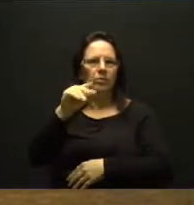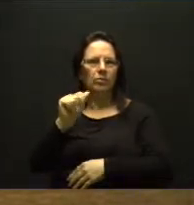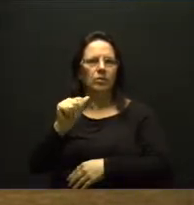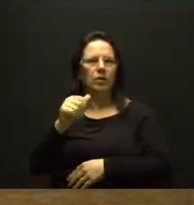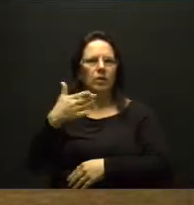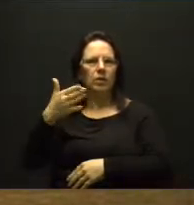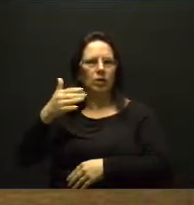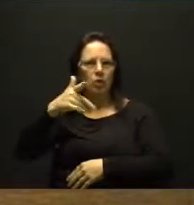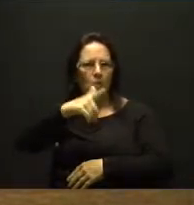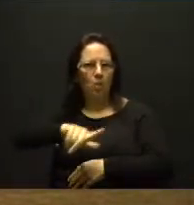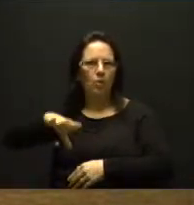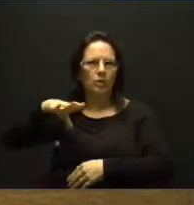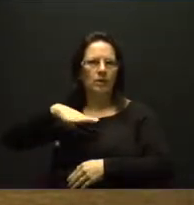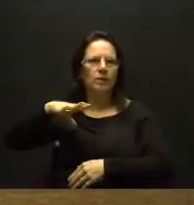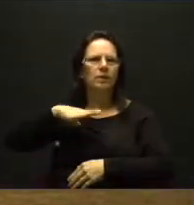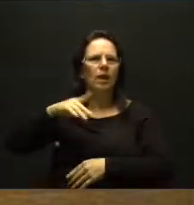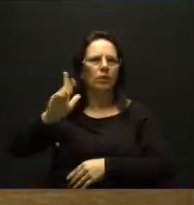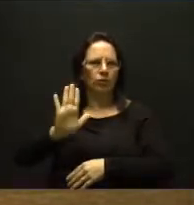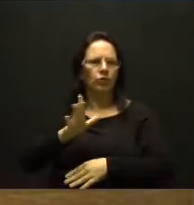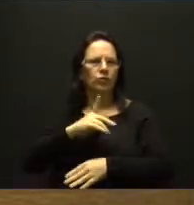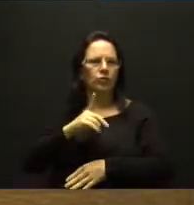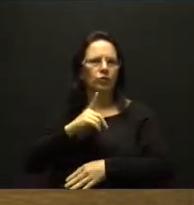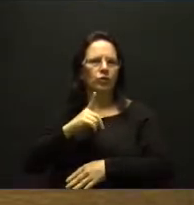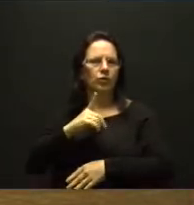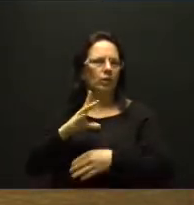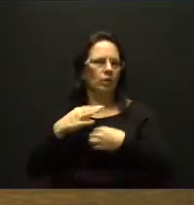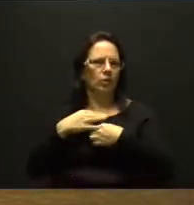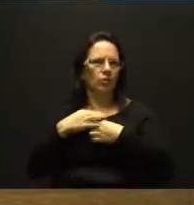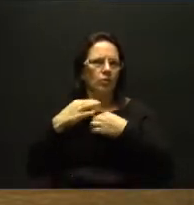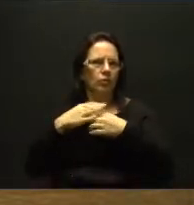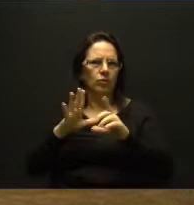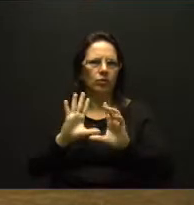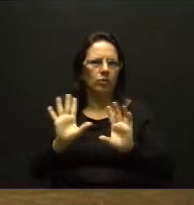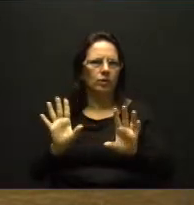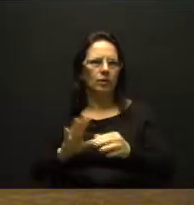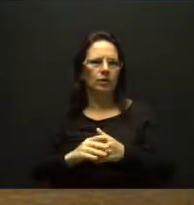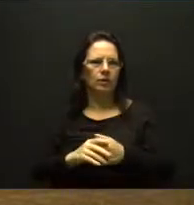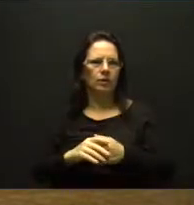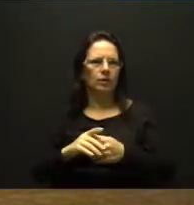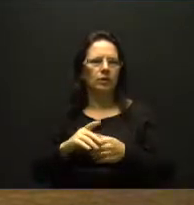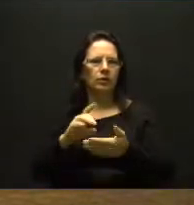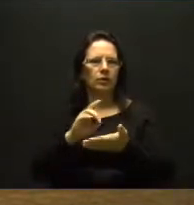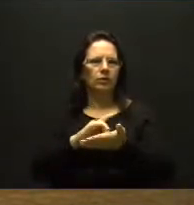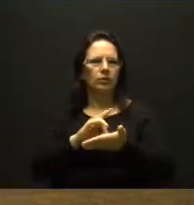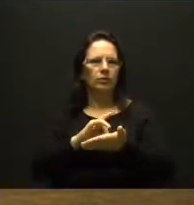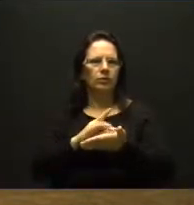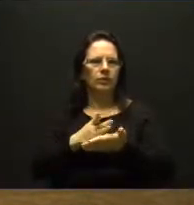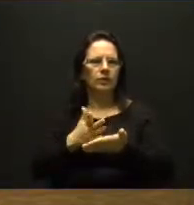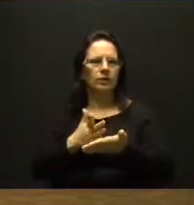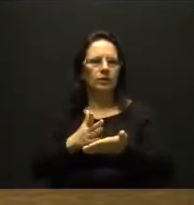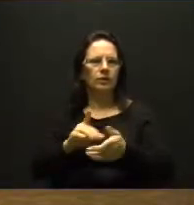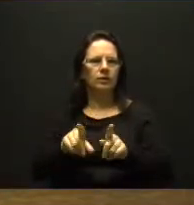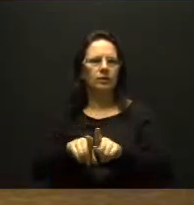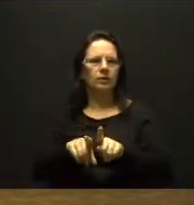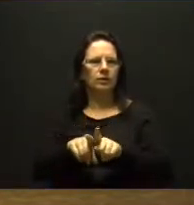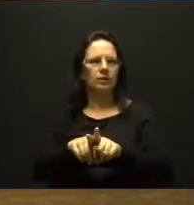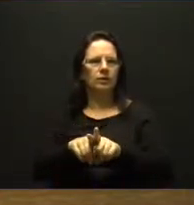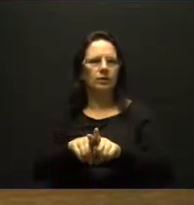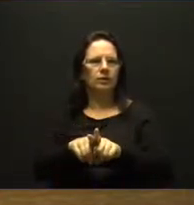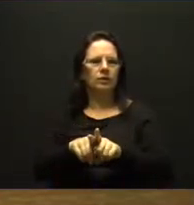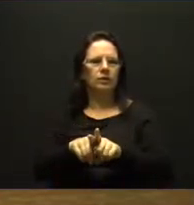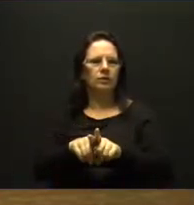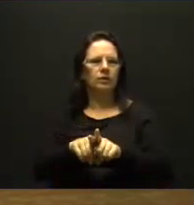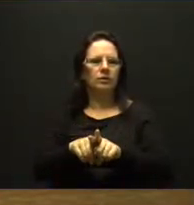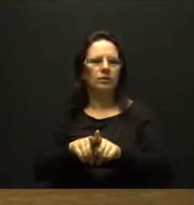município contribuinte ele faz aí é voluntariamente um é na verdade uma oferta e para que seja e